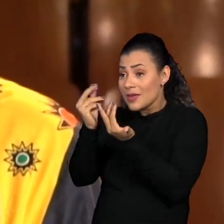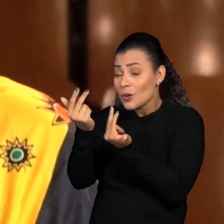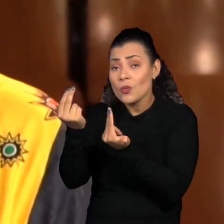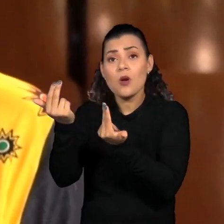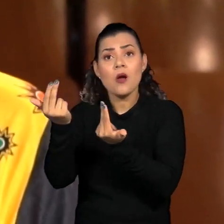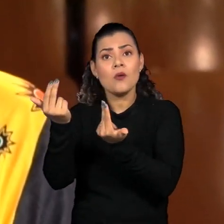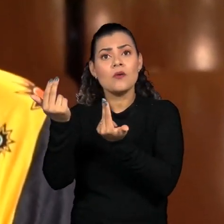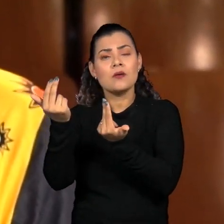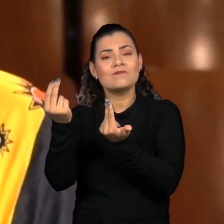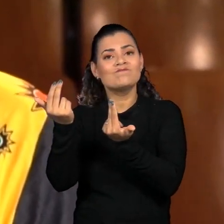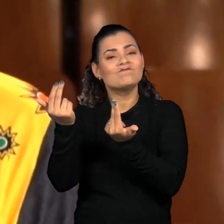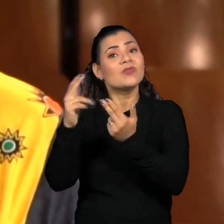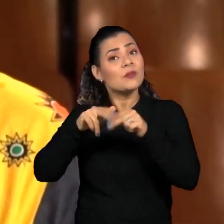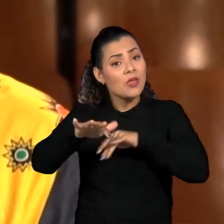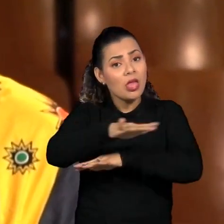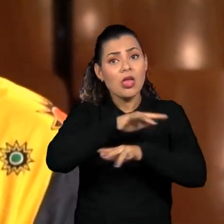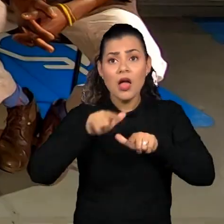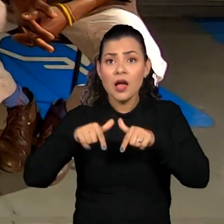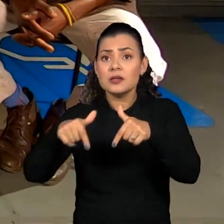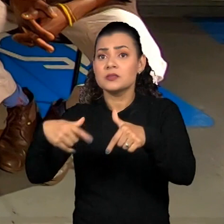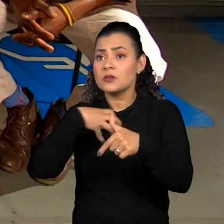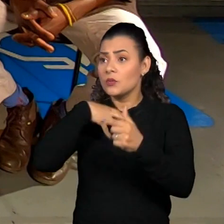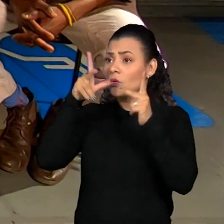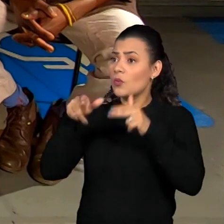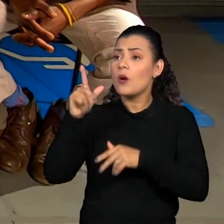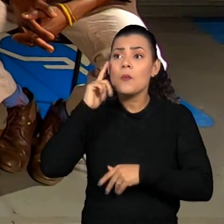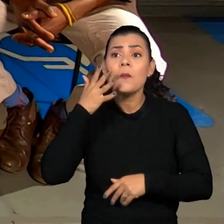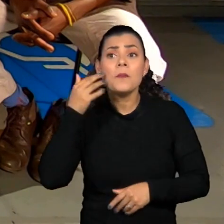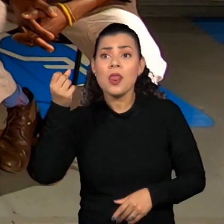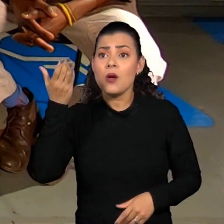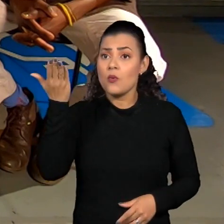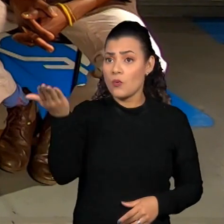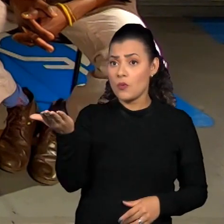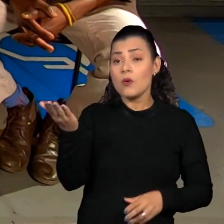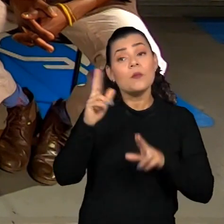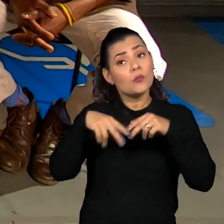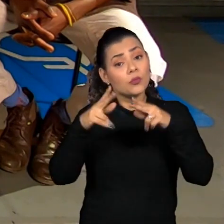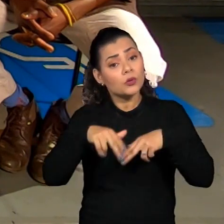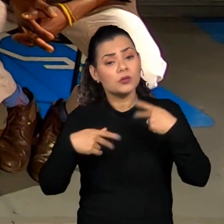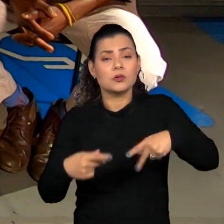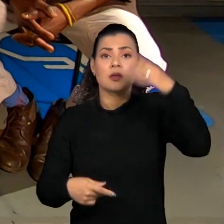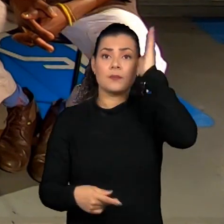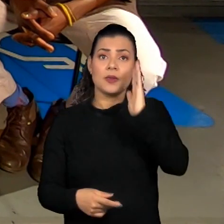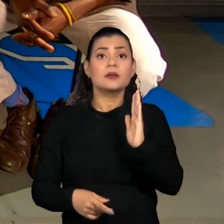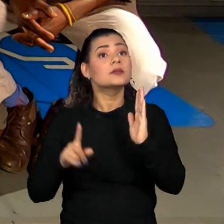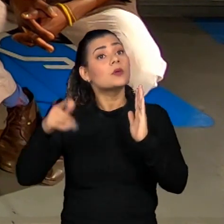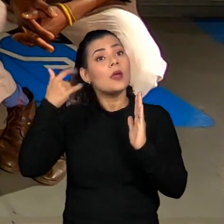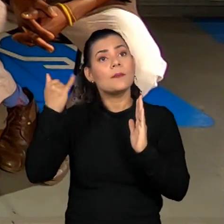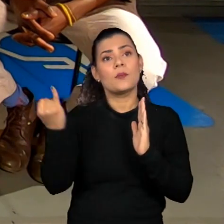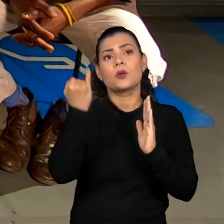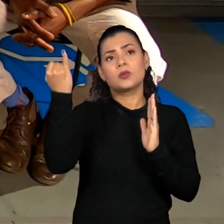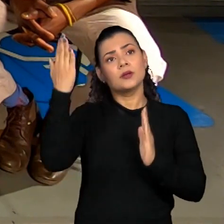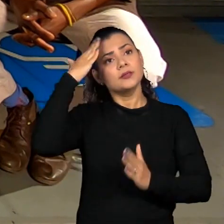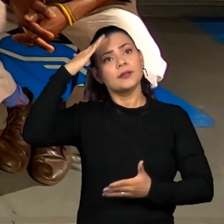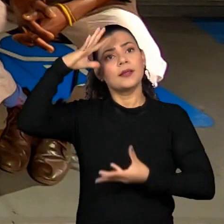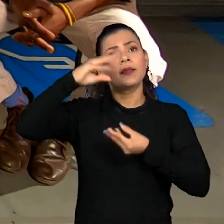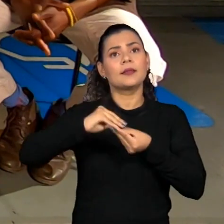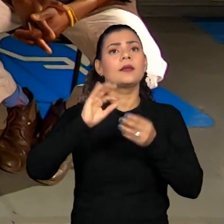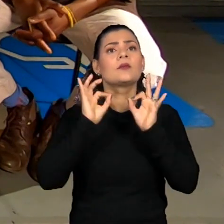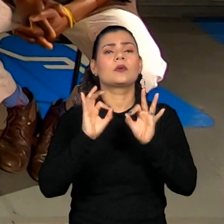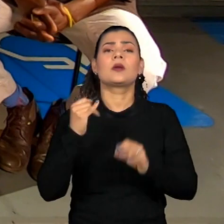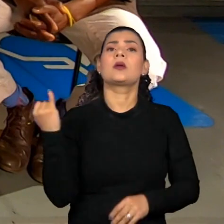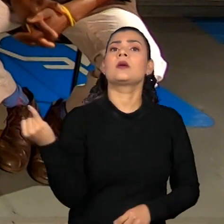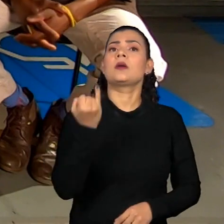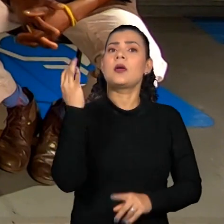com as vozes deles e a se movimentar com o corpo deles. Então, para o povo brasileiro é fundamental compreender, né, Cida, que a manutenção dessa